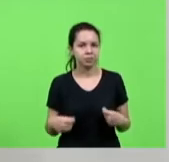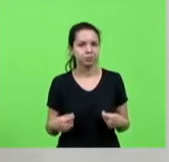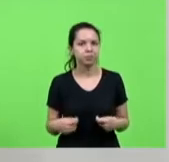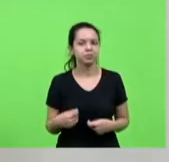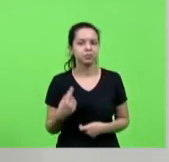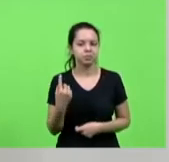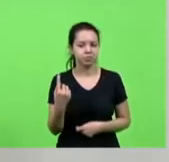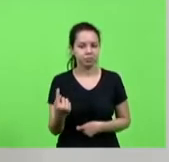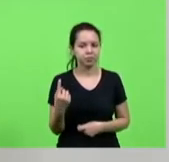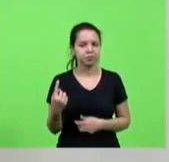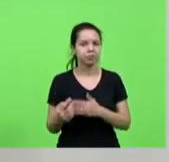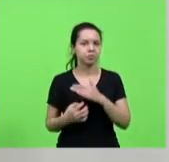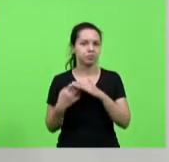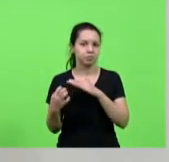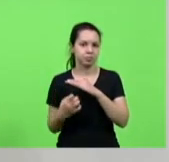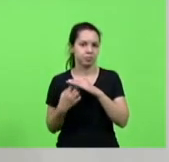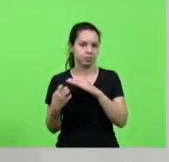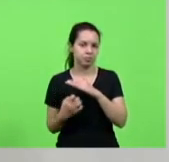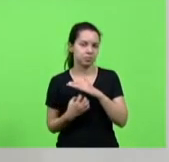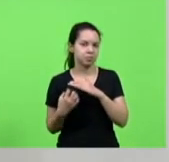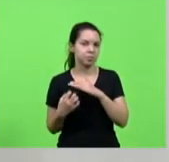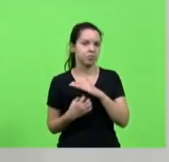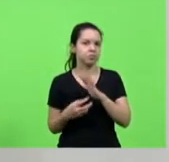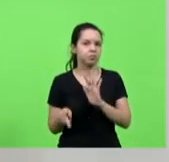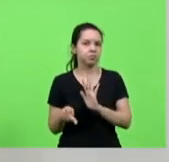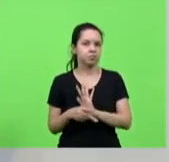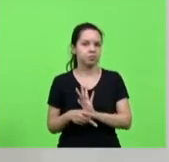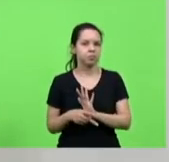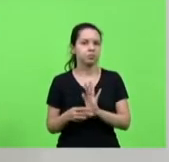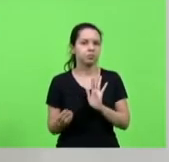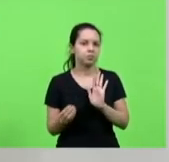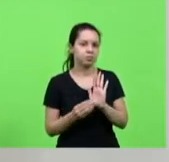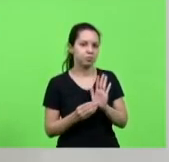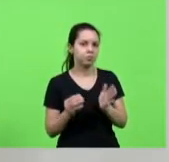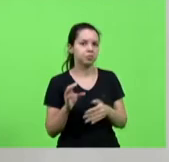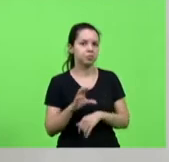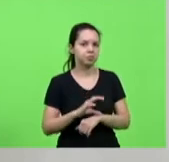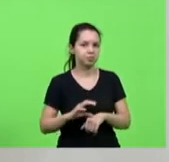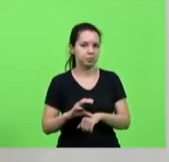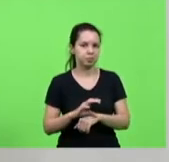estatal, como está escrito na nossa Constituição.